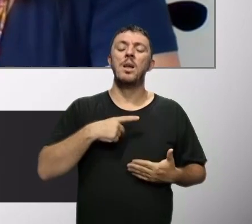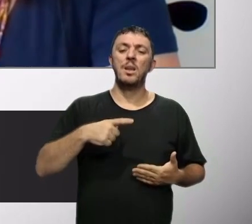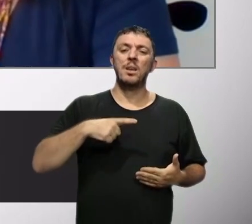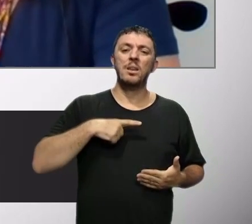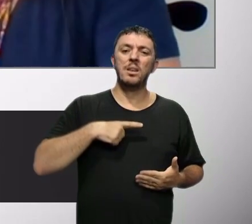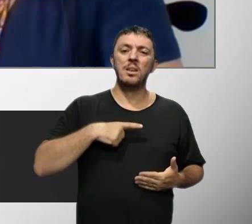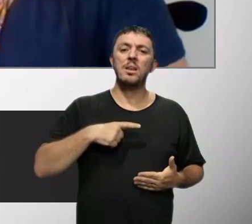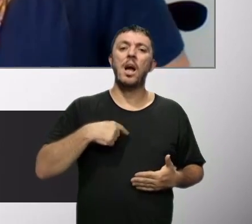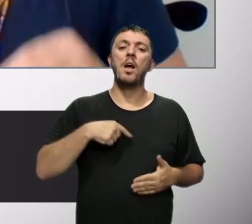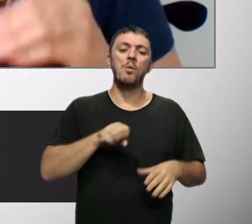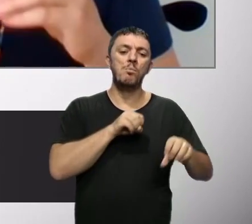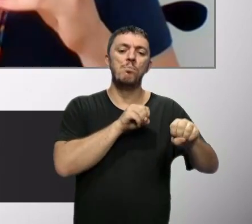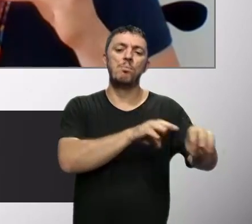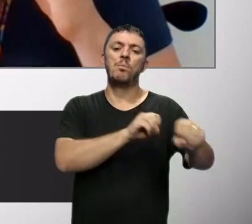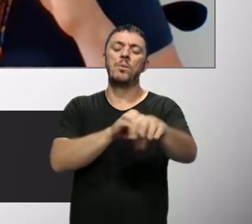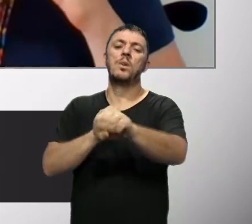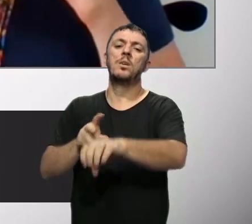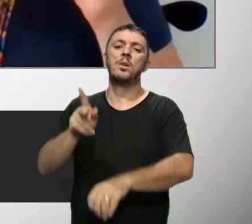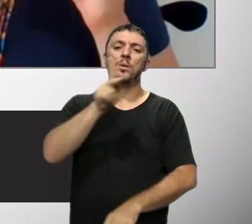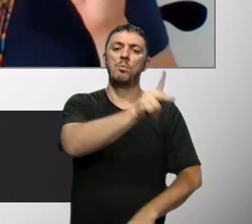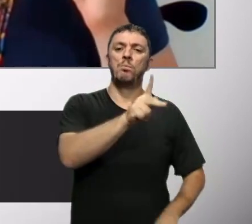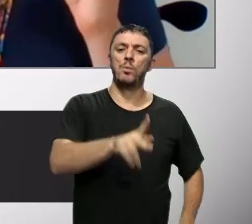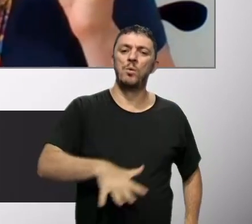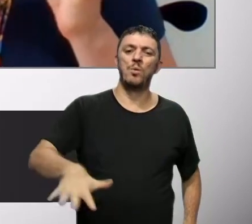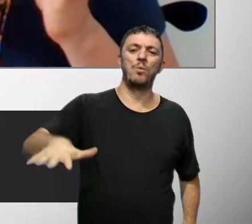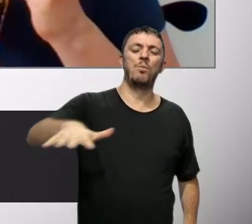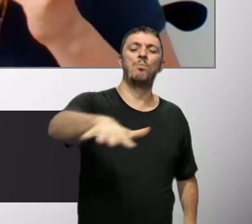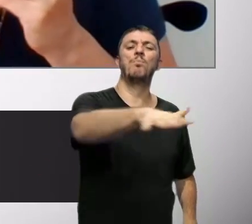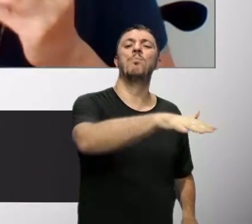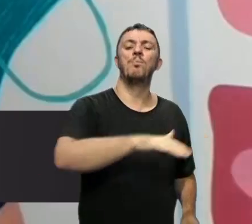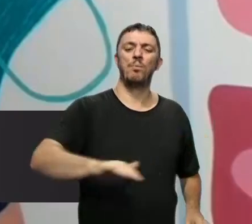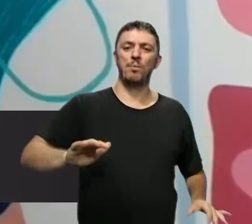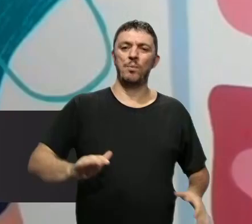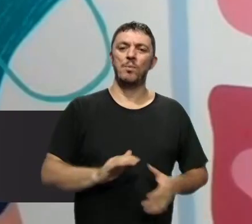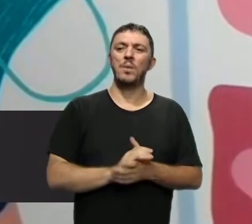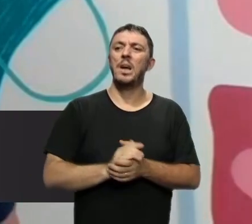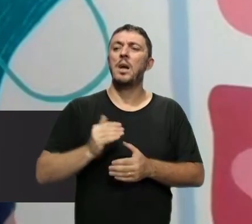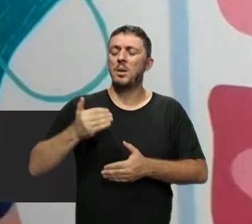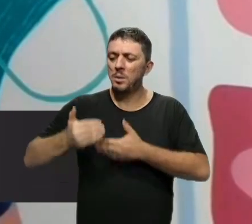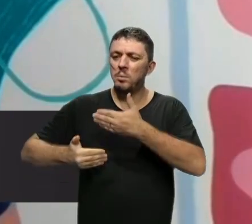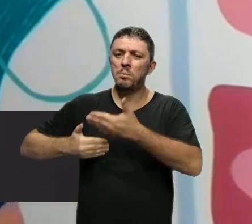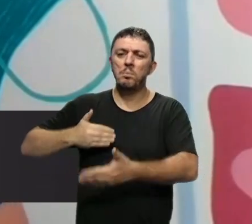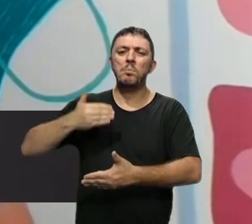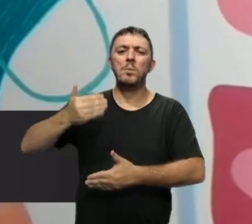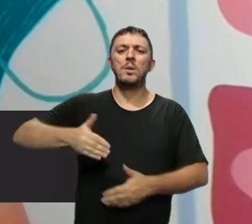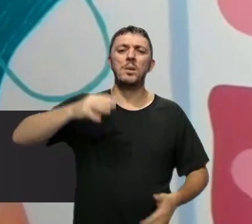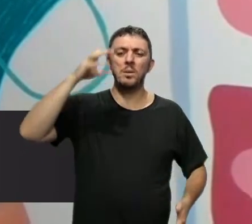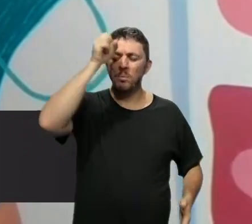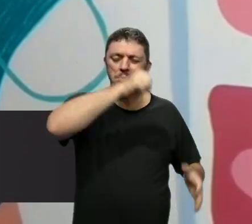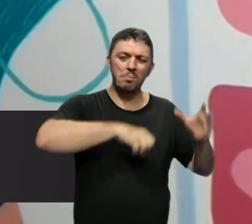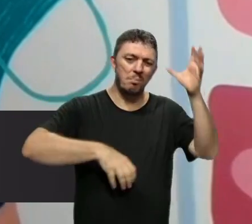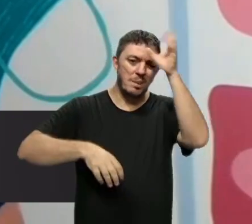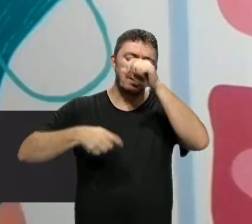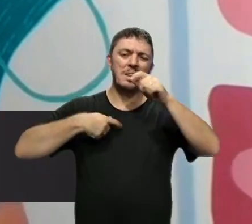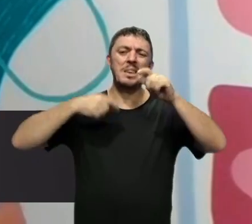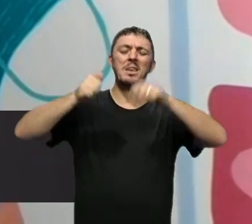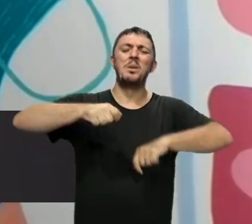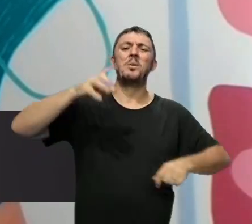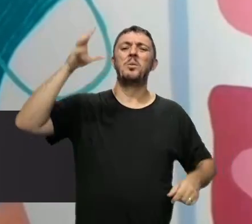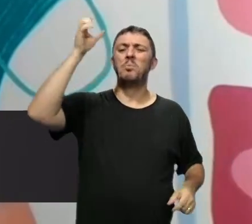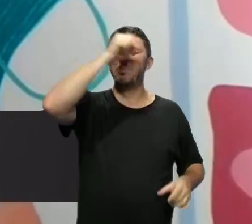trabalho. Então, é um processo de muita aprendizagem. Posso dizer que eu aprendi